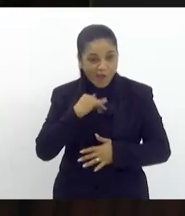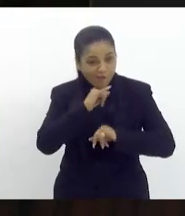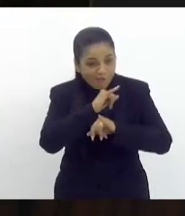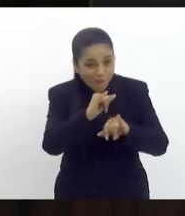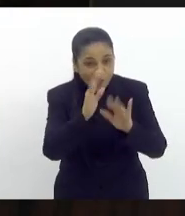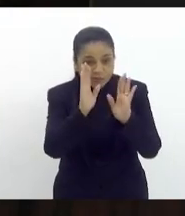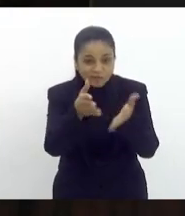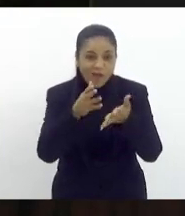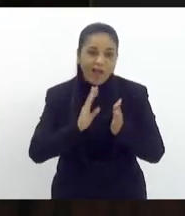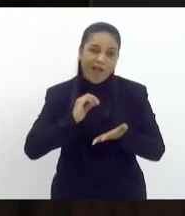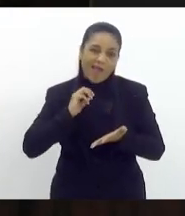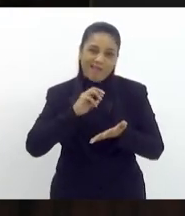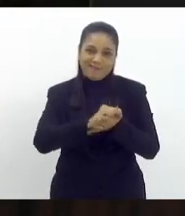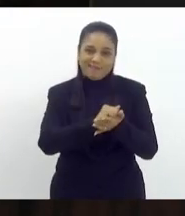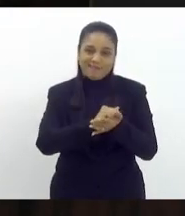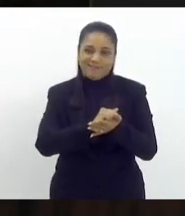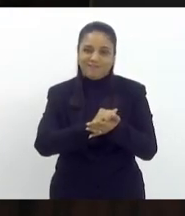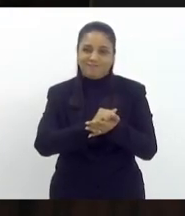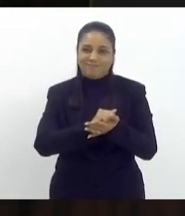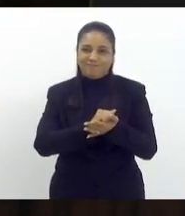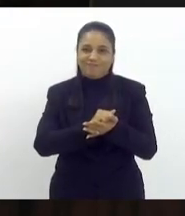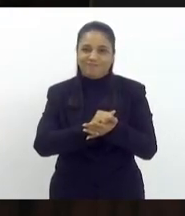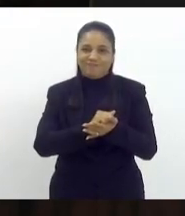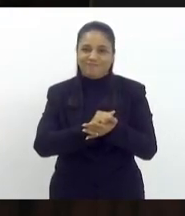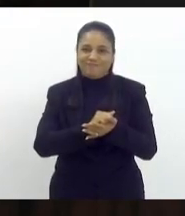feito registro presente